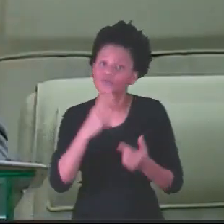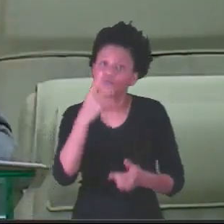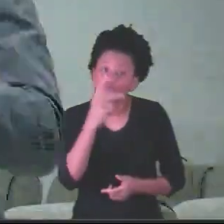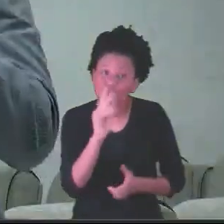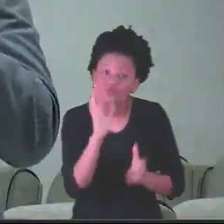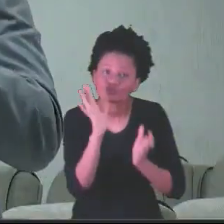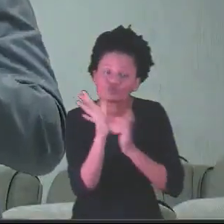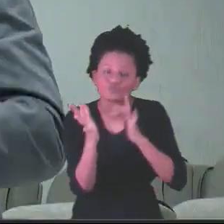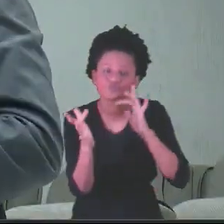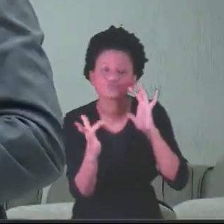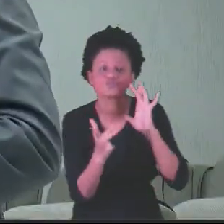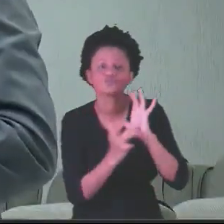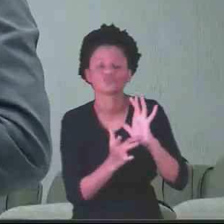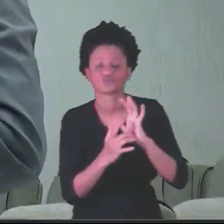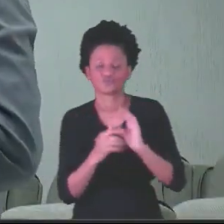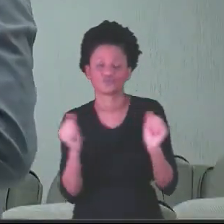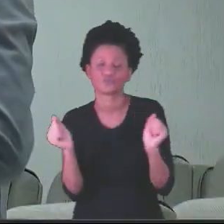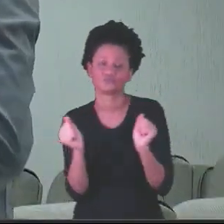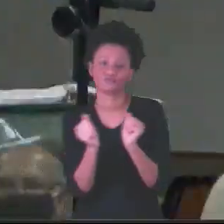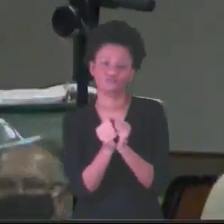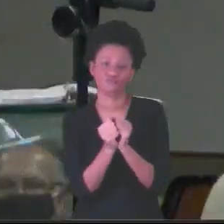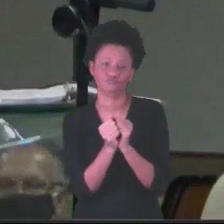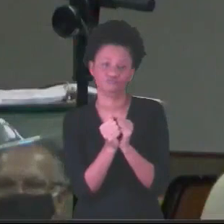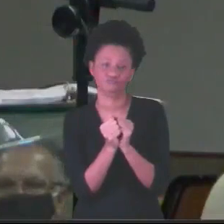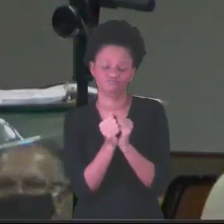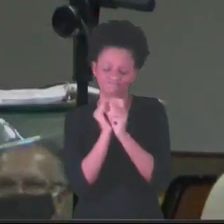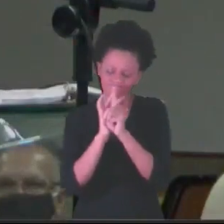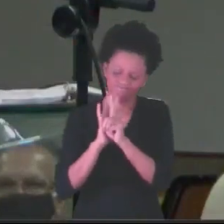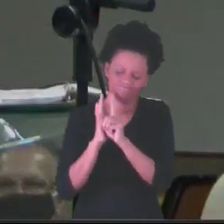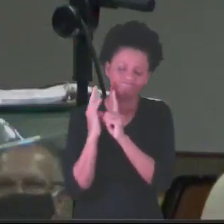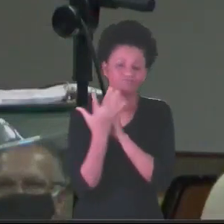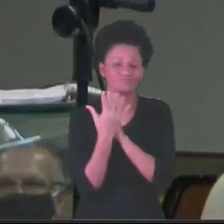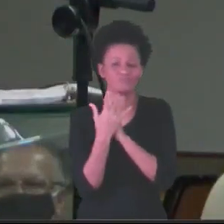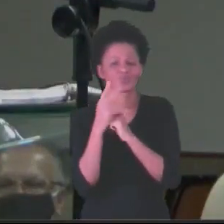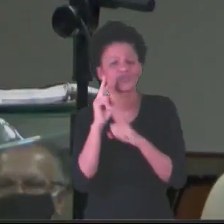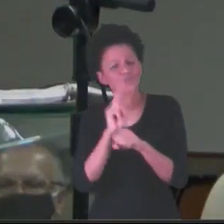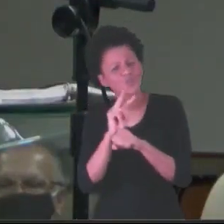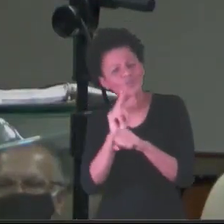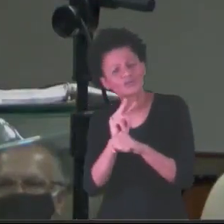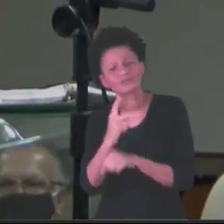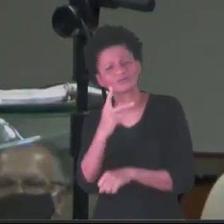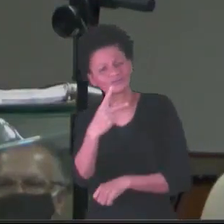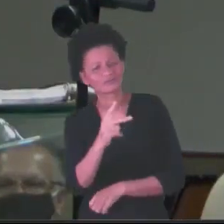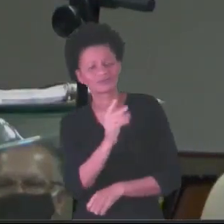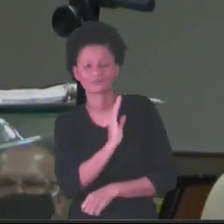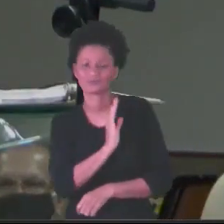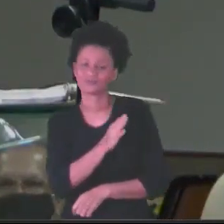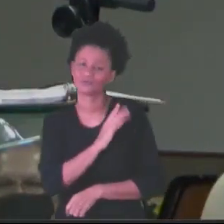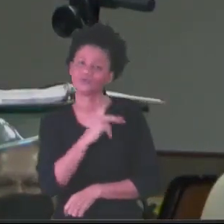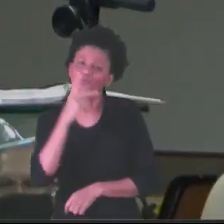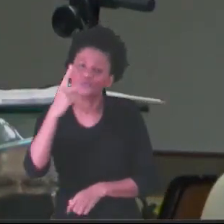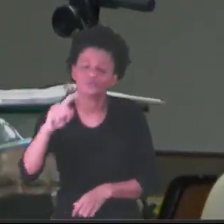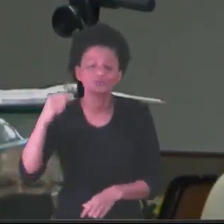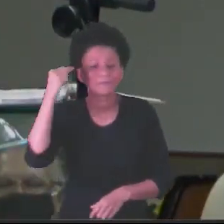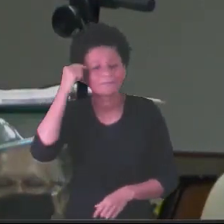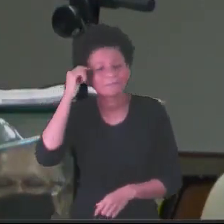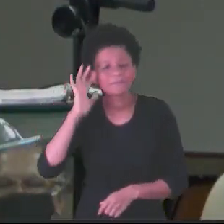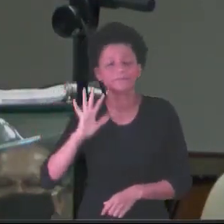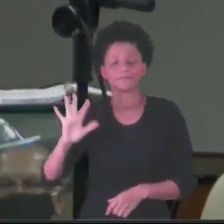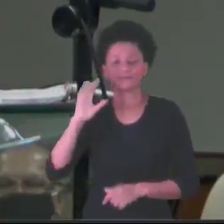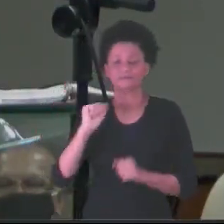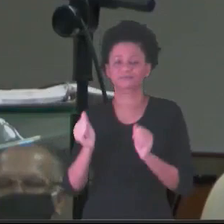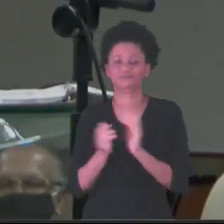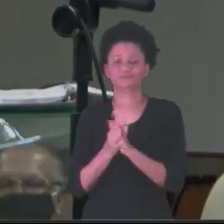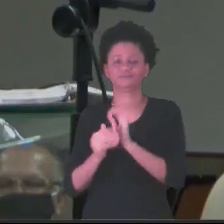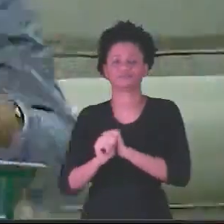acampado ao teu redor para guardar o teu coração e o teu pensamento glórias a